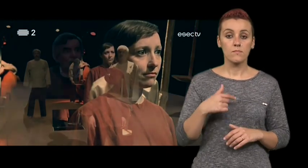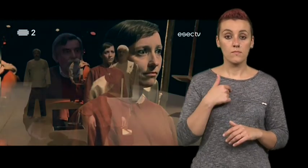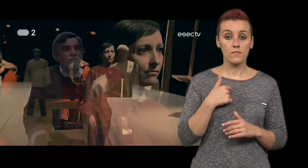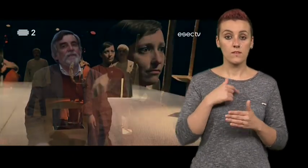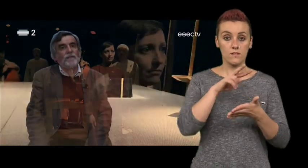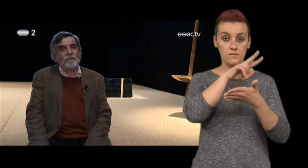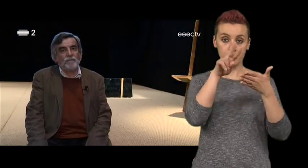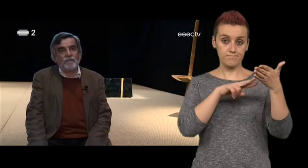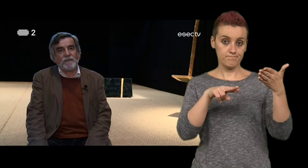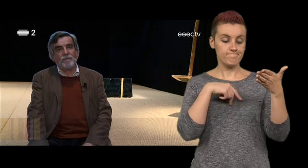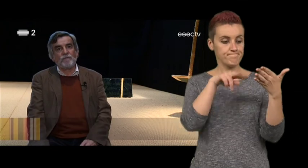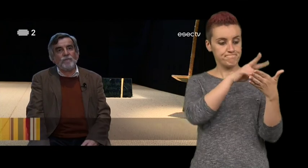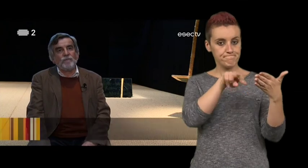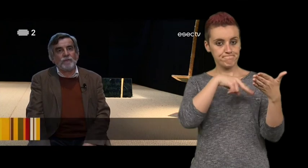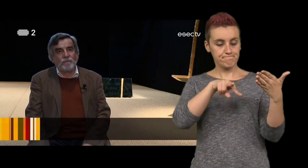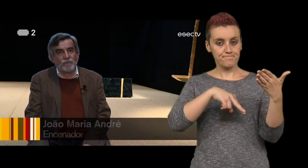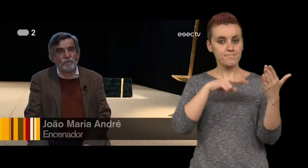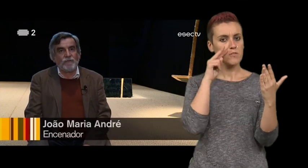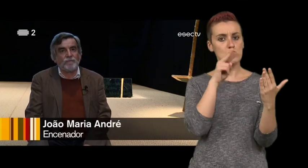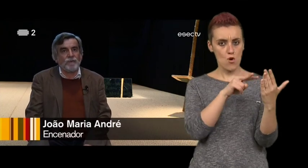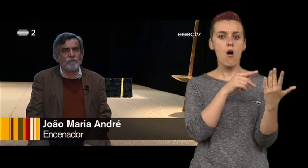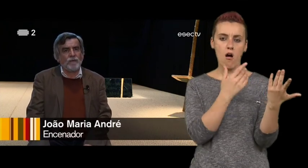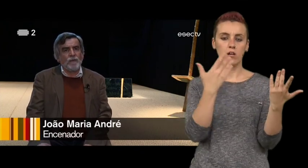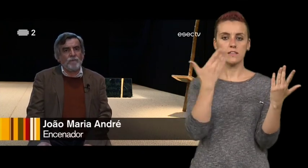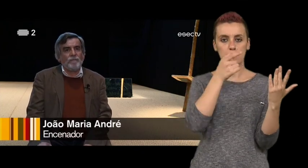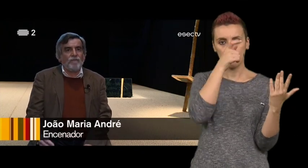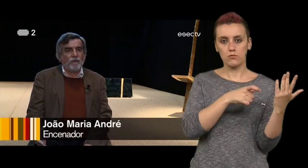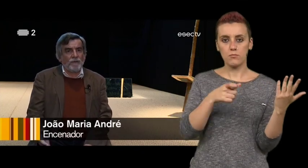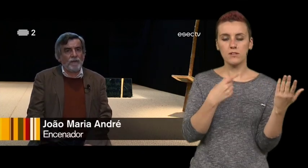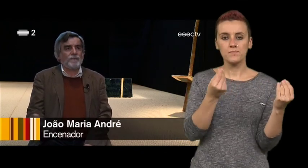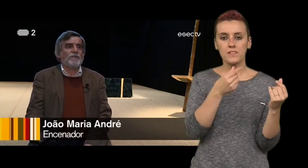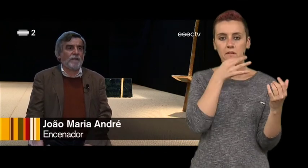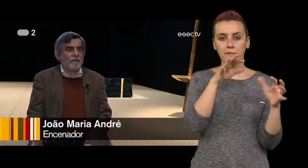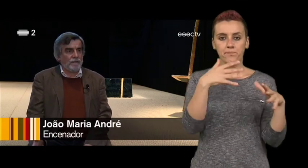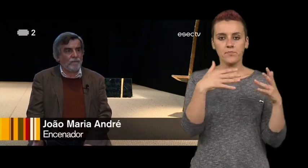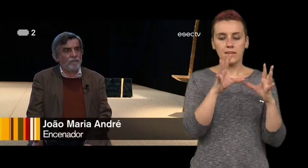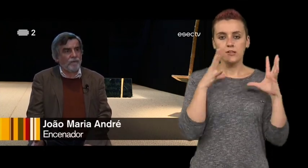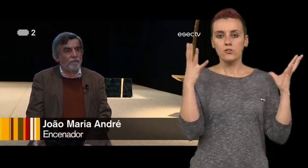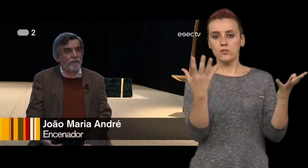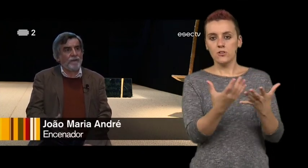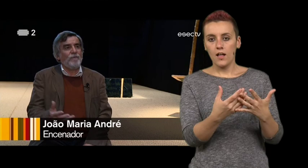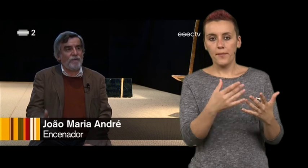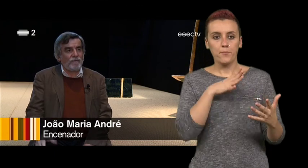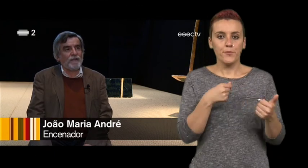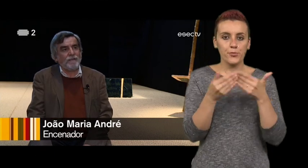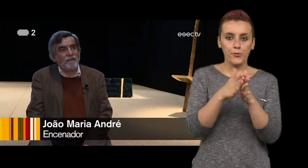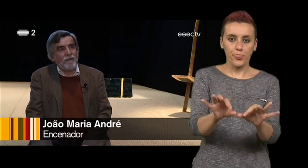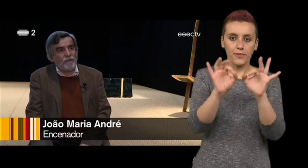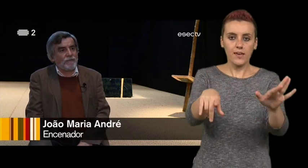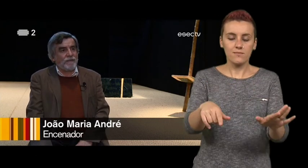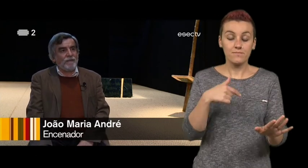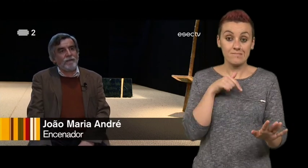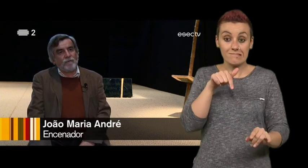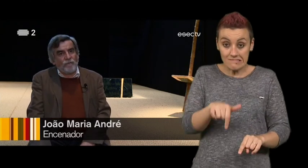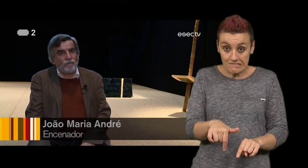Quando nós lemos a Declaração Universal, nós confrontamos-nos com os direitos humanos, mas de uma forma abstrata e de uma forma universal.